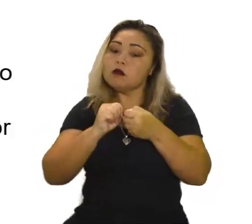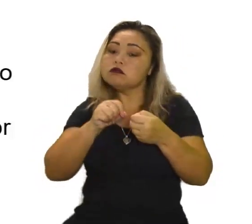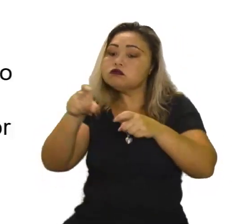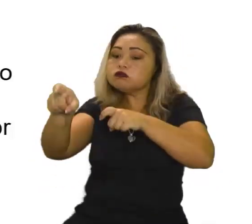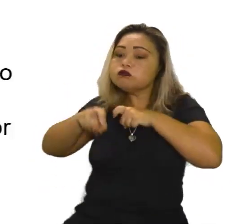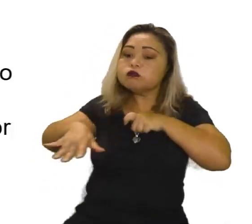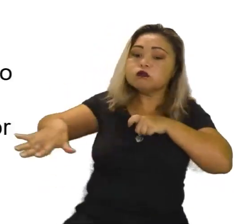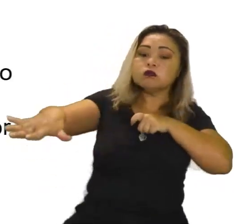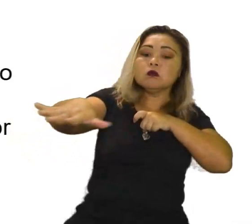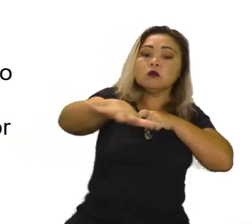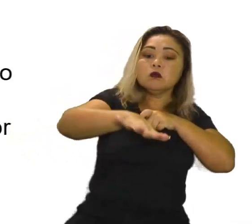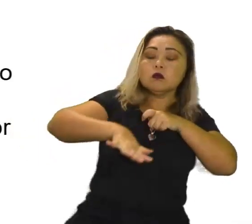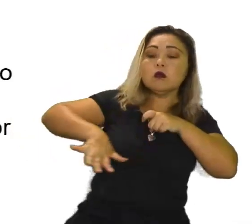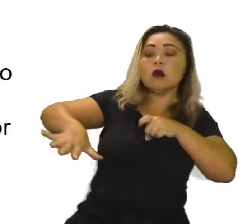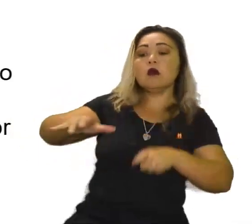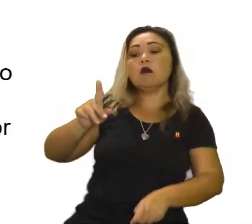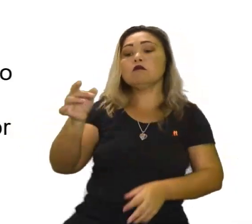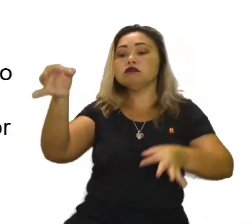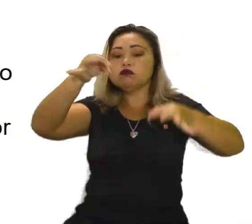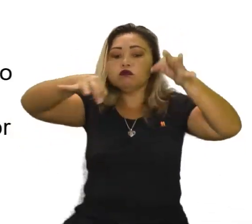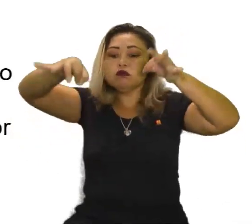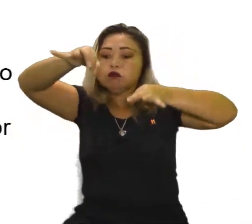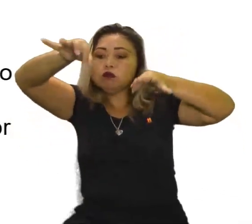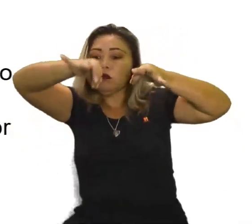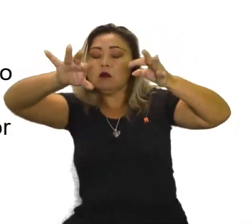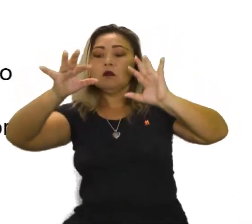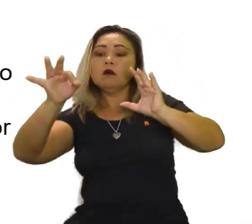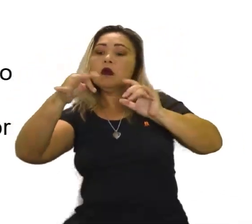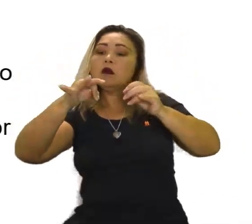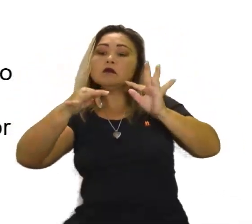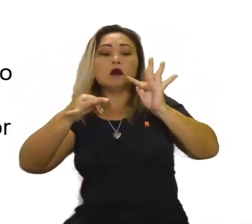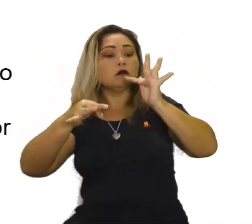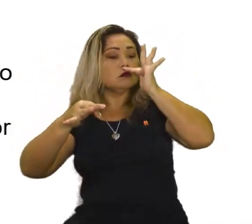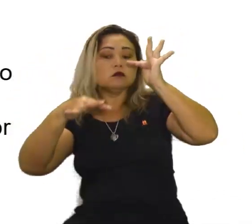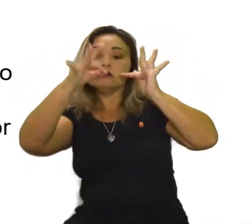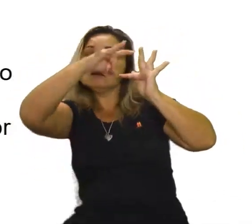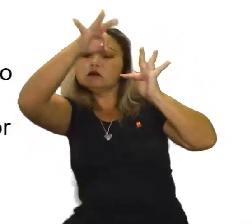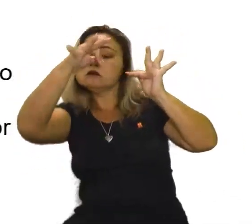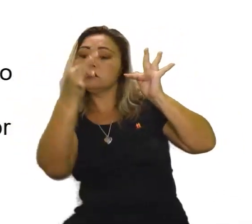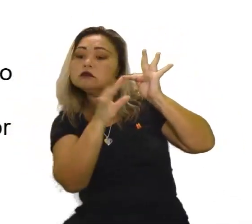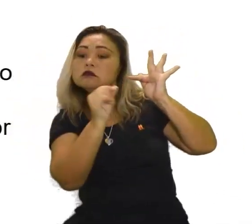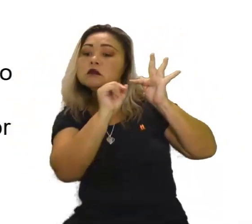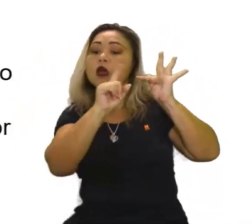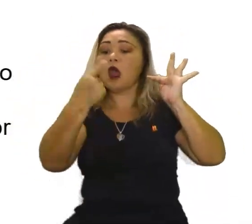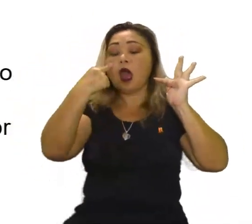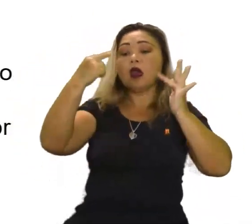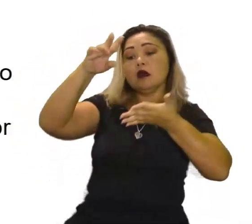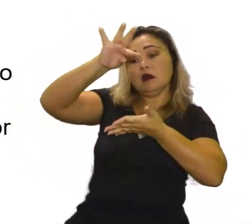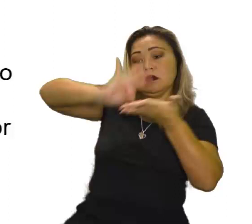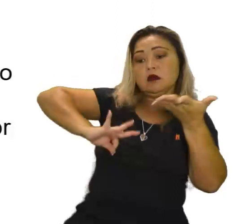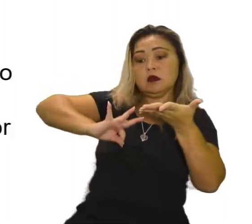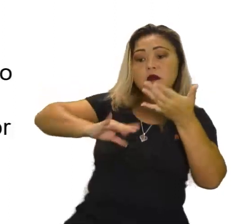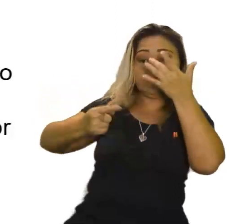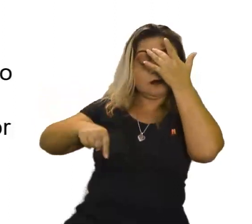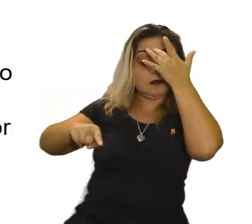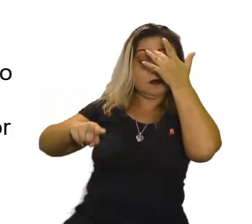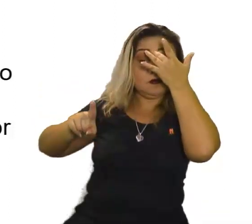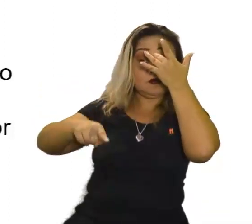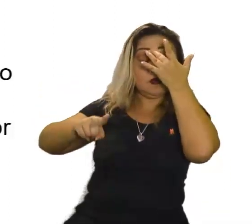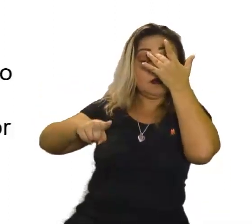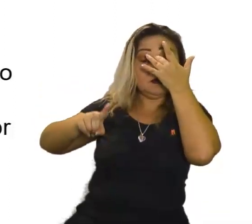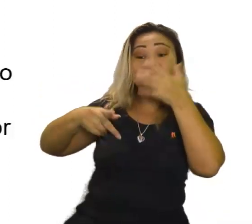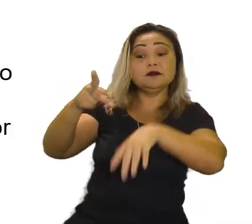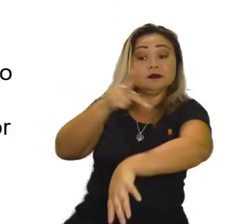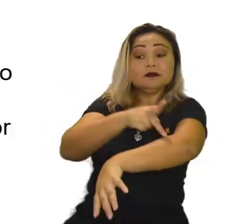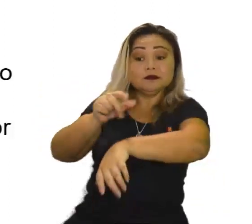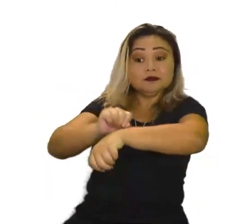da polinização. Aqui é só para mostrar mesmo o texto escrito, por quê? Porque senão a minha pedagoga me pega pelo pé e